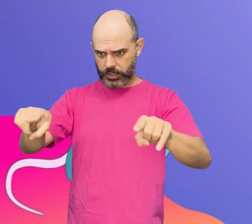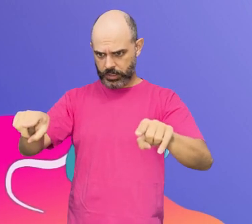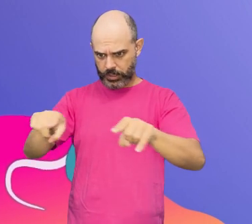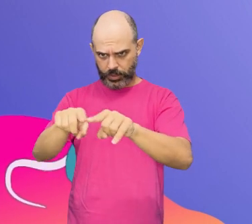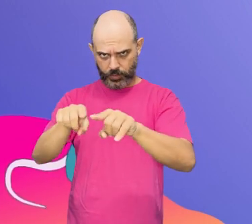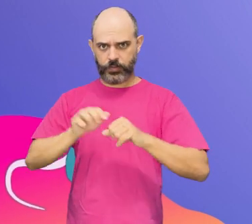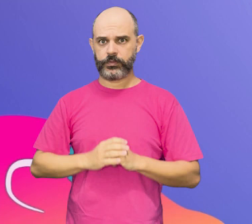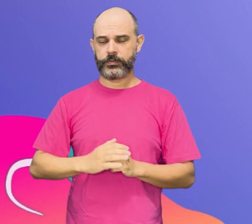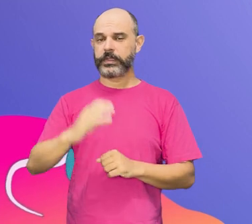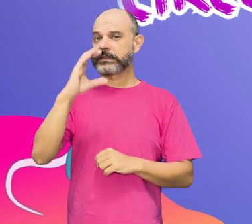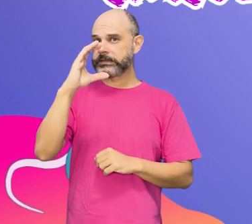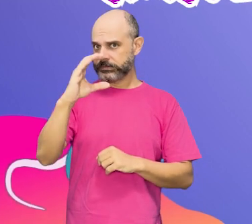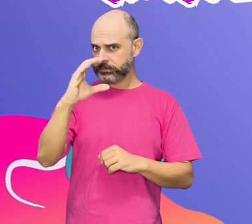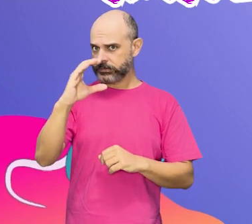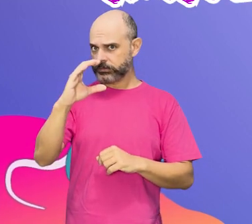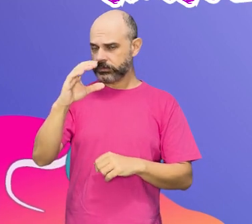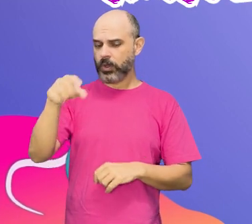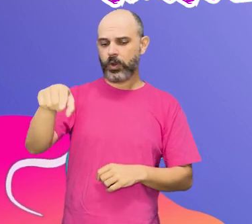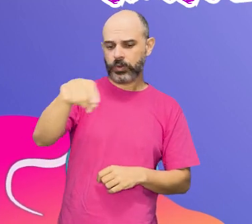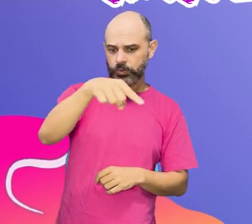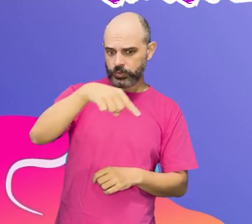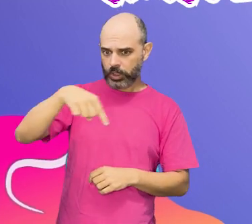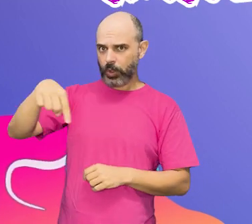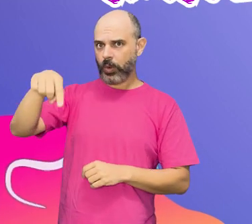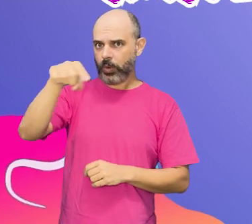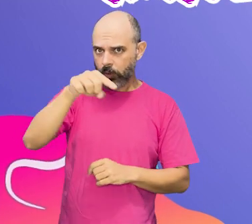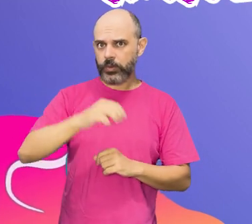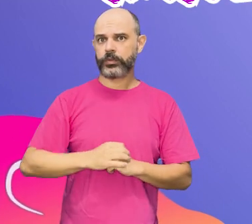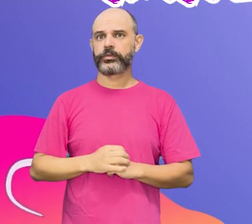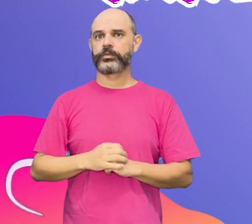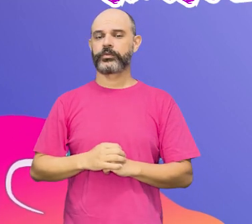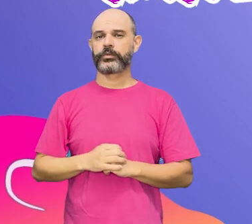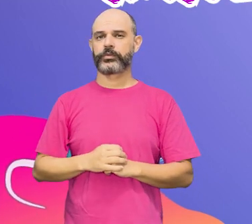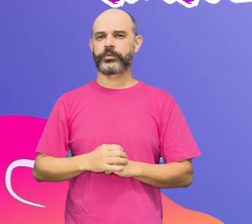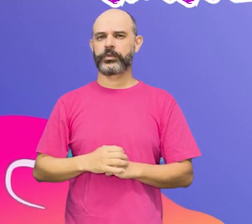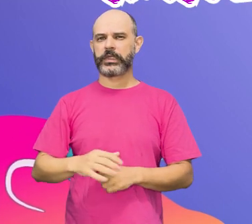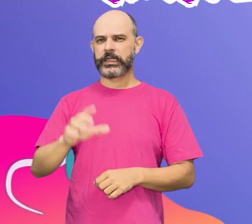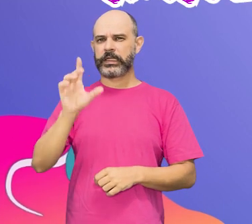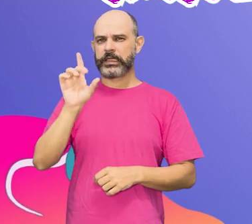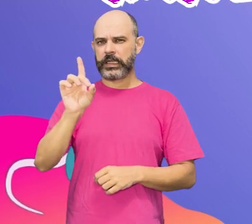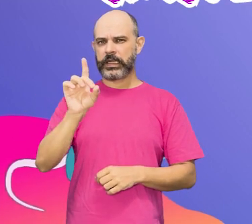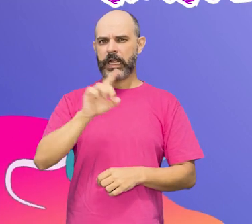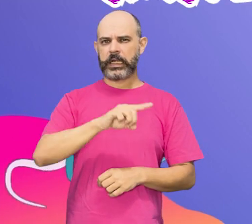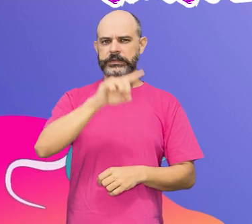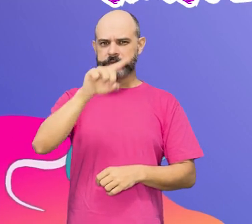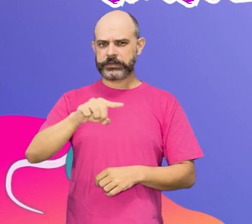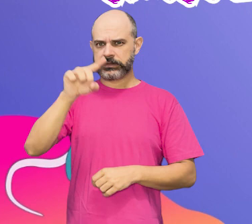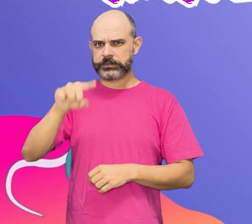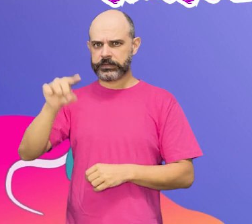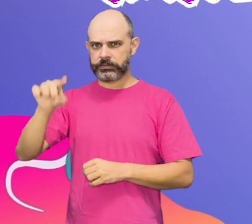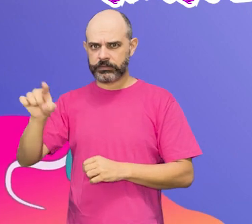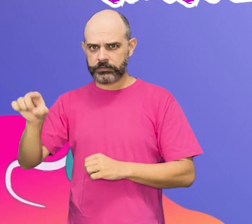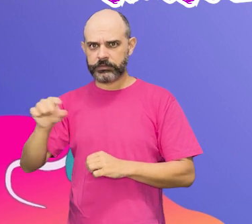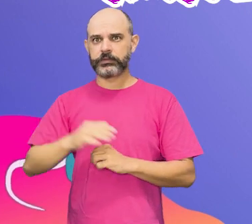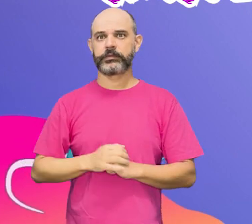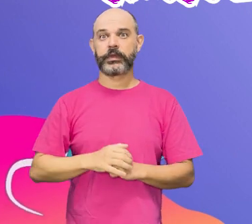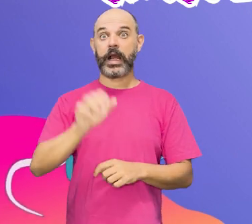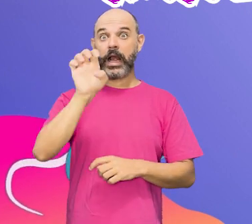triângulo? Alternativa C, dança do círculo. Alternativa D, dança do